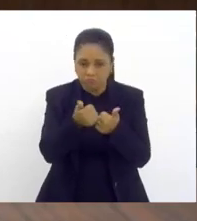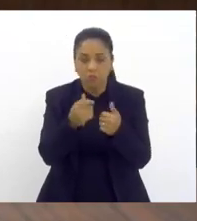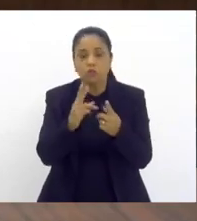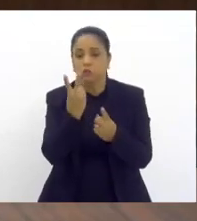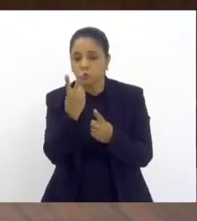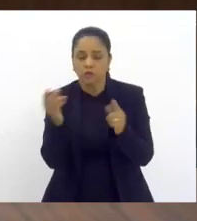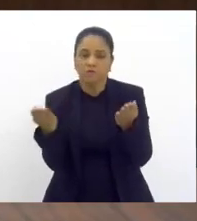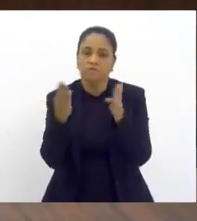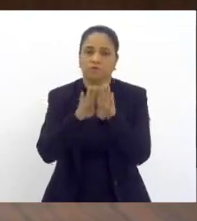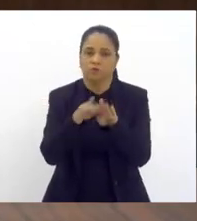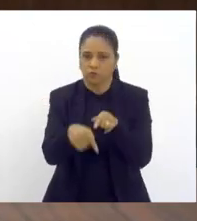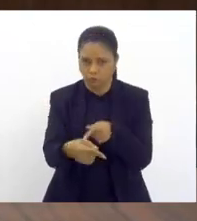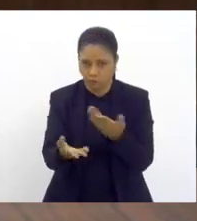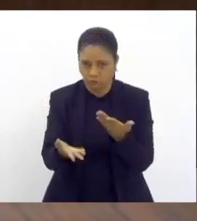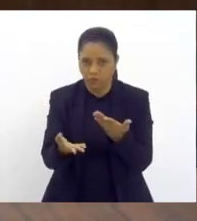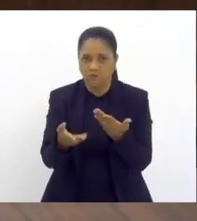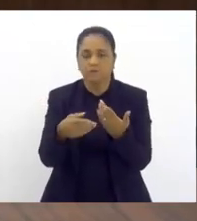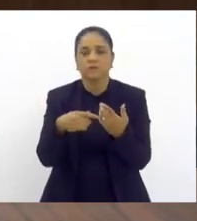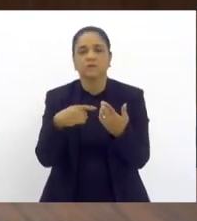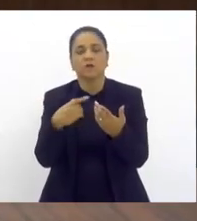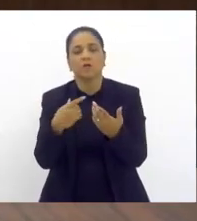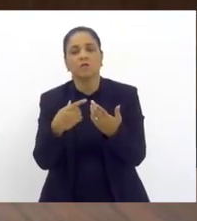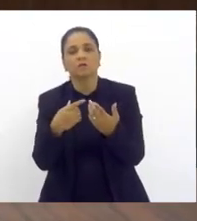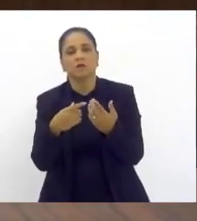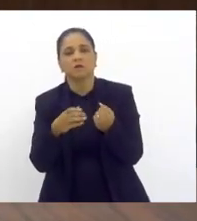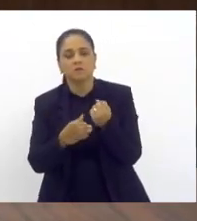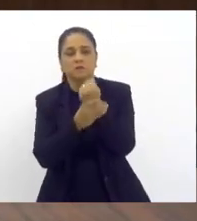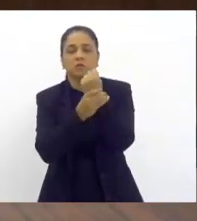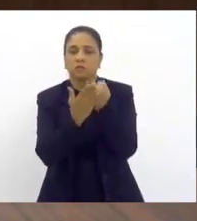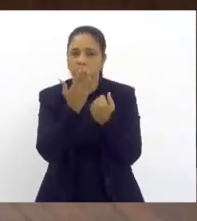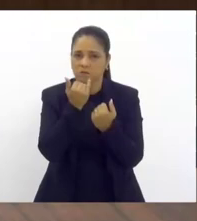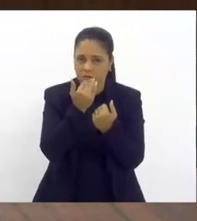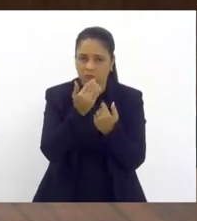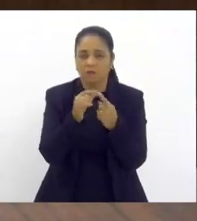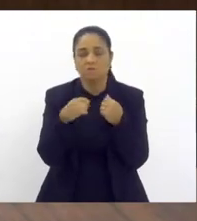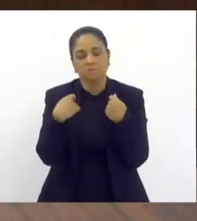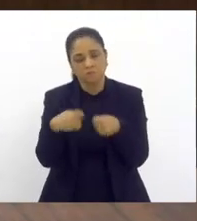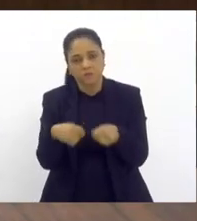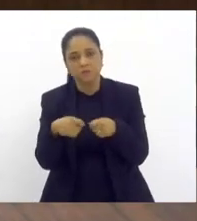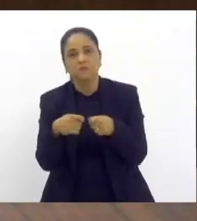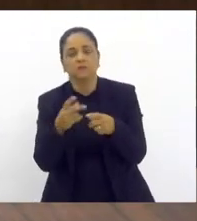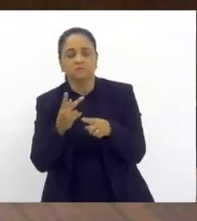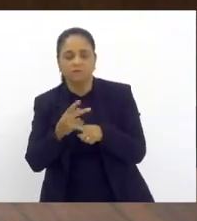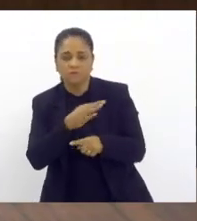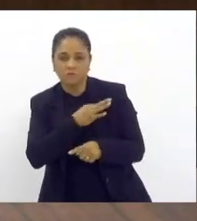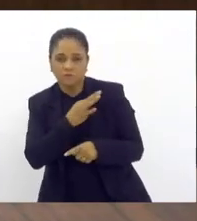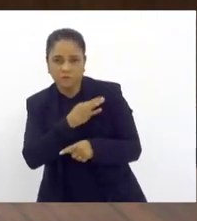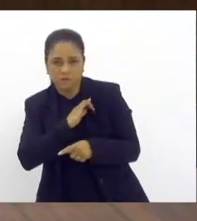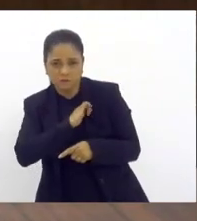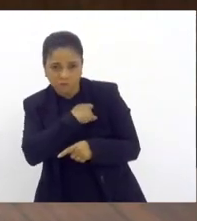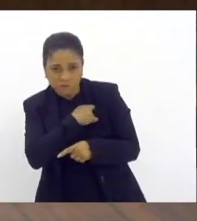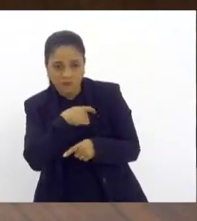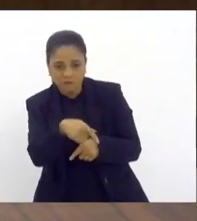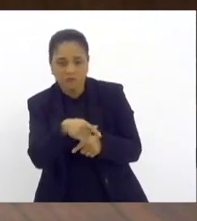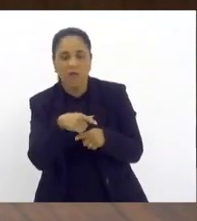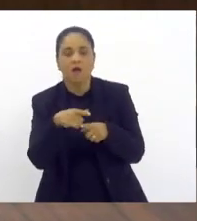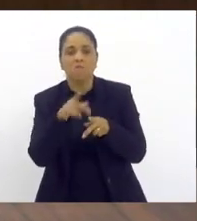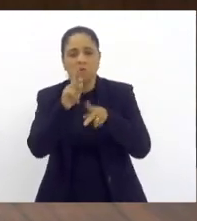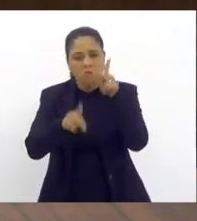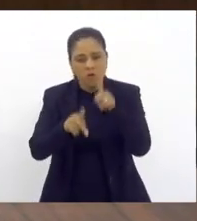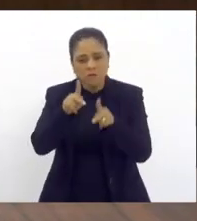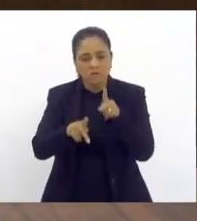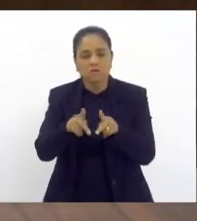que começou lá atrás na Comissão de Segurança Alimentar, e ao longo do tempo, através dessa lei, dando oportunidade à população ter uma água mineral